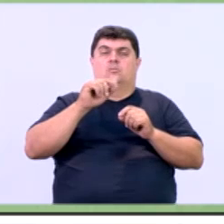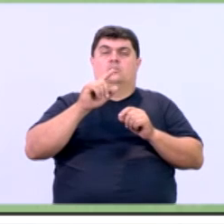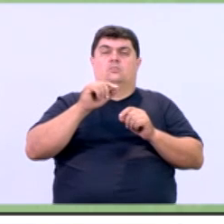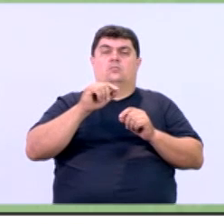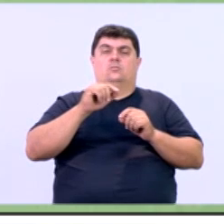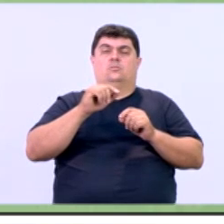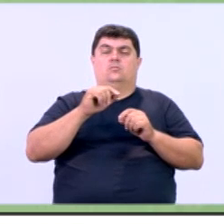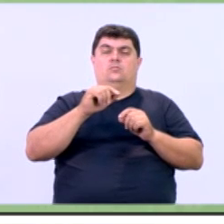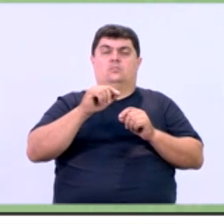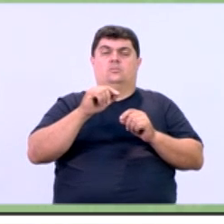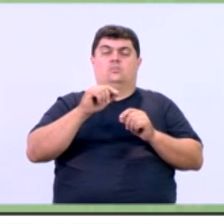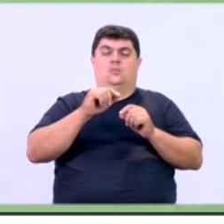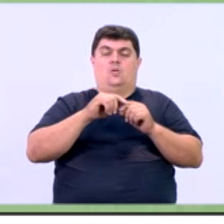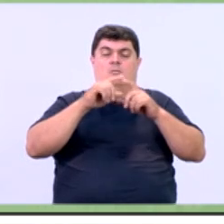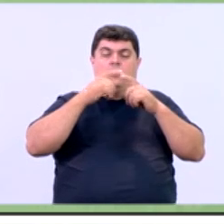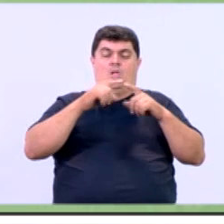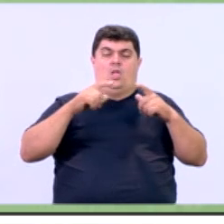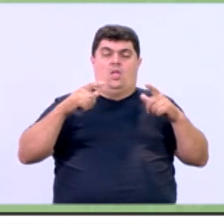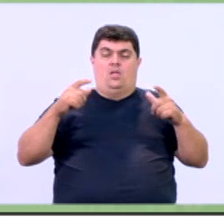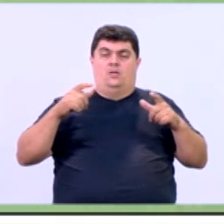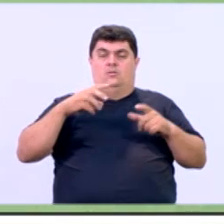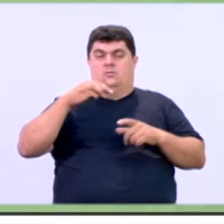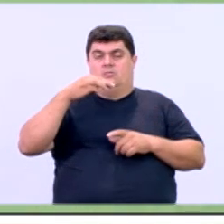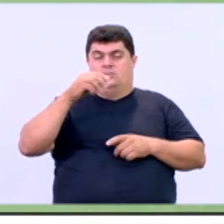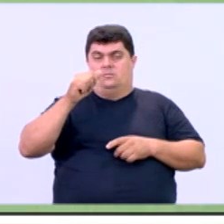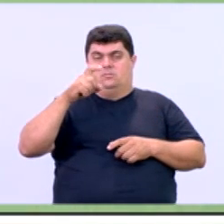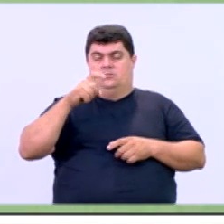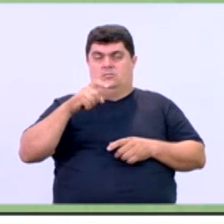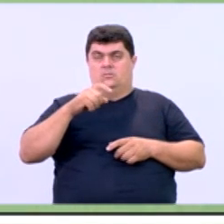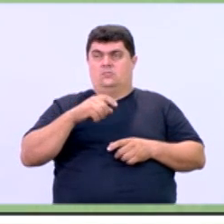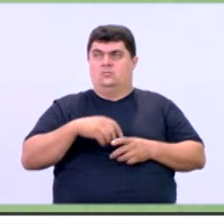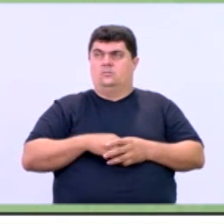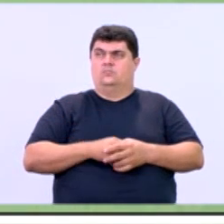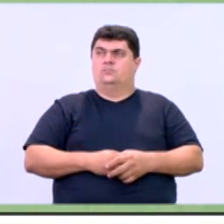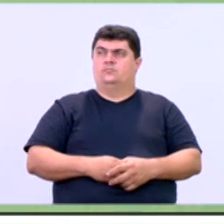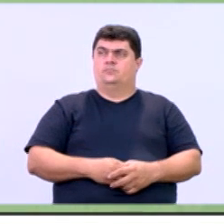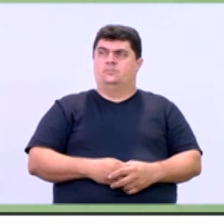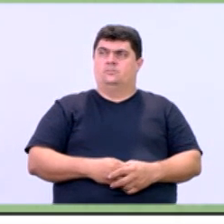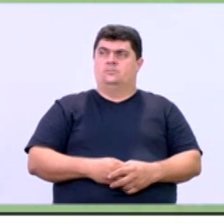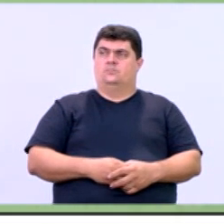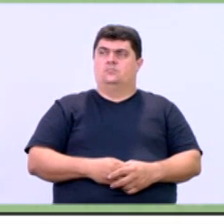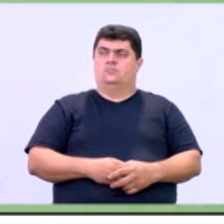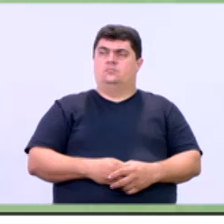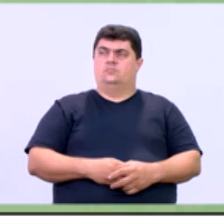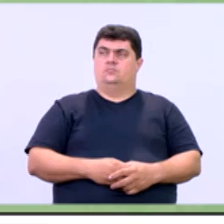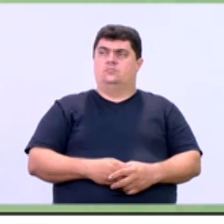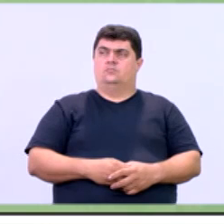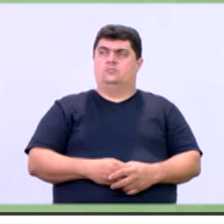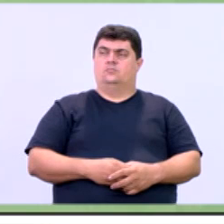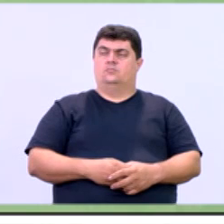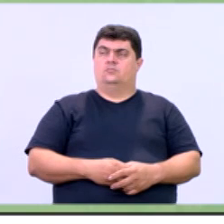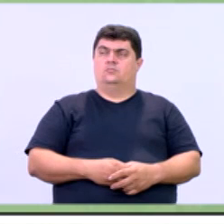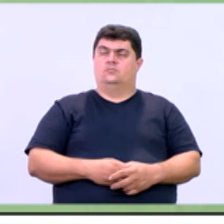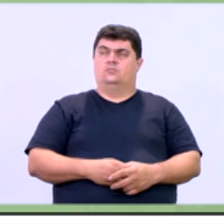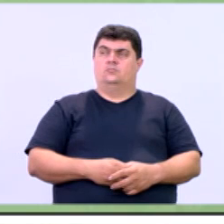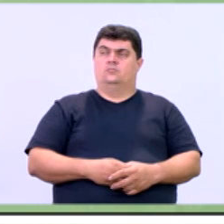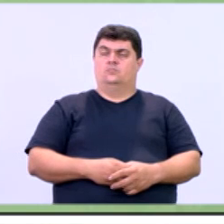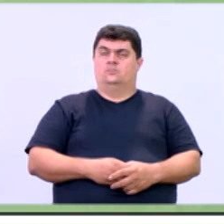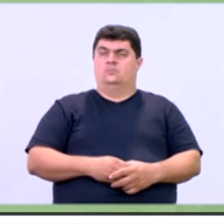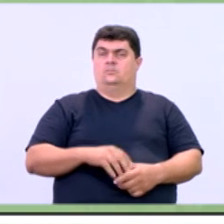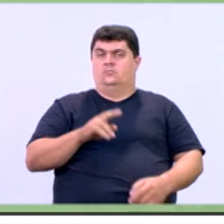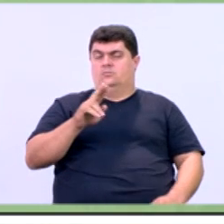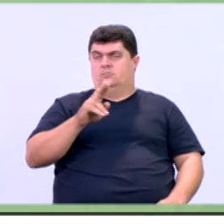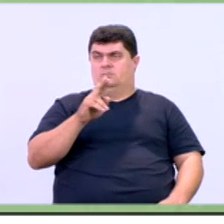ser grande, então nós vamos usar um textiário, tá? Aqui. Nome